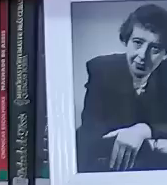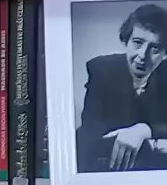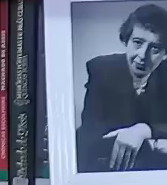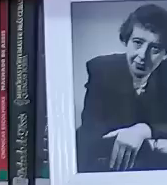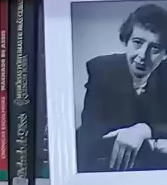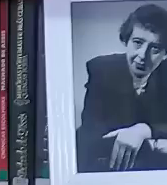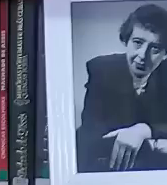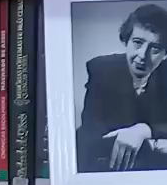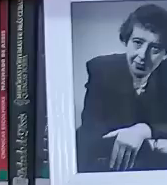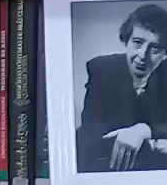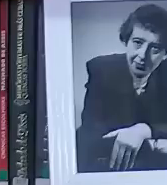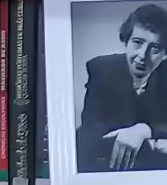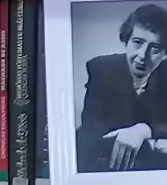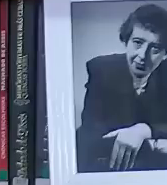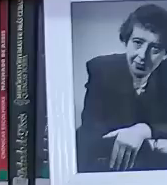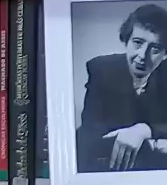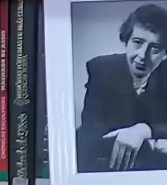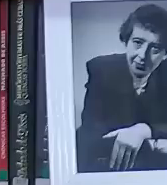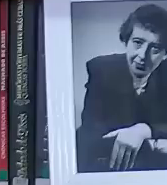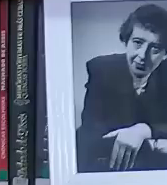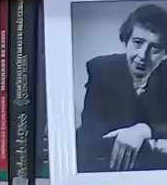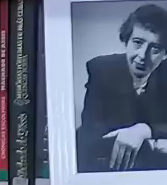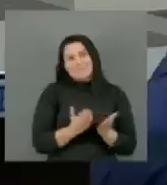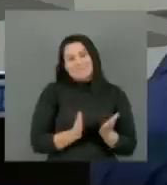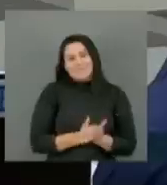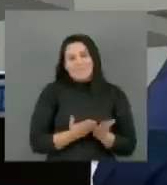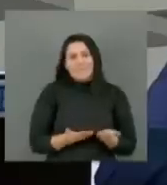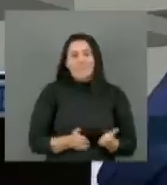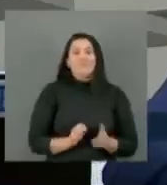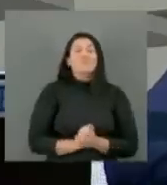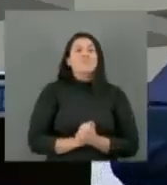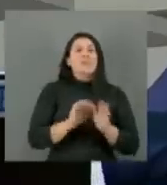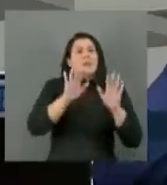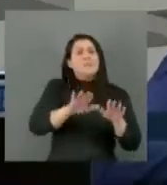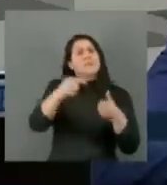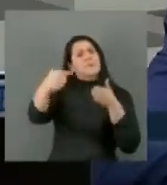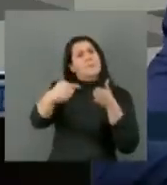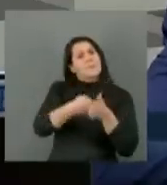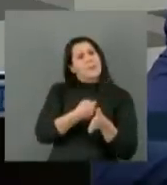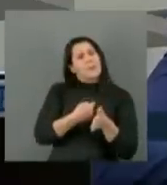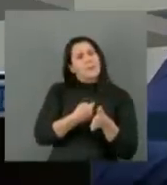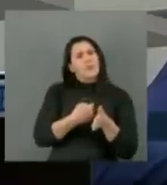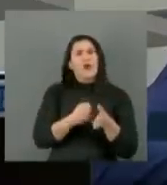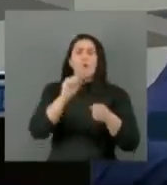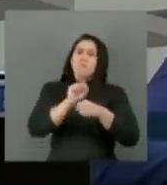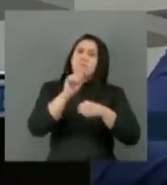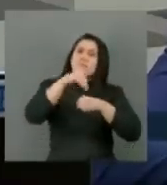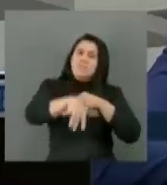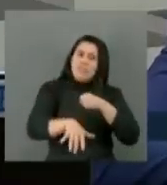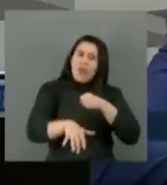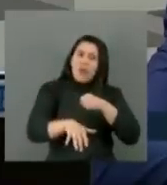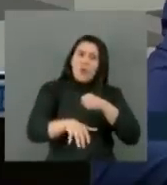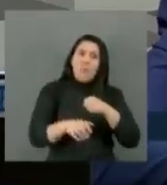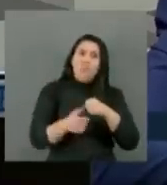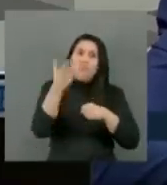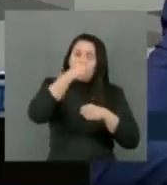eleição do ano passado. Solta esse trecho aí. E aqui uma pergunta, mas o Banco Central atuou de forma autônoma? Acho que essa é uma pergunta que todo mundo faz.